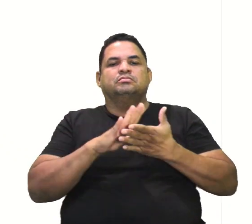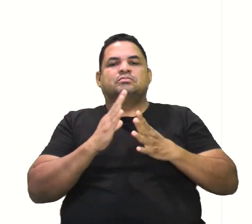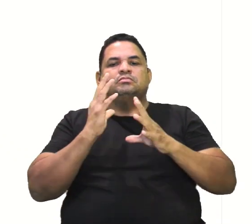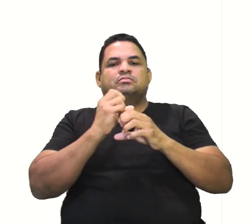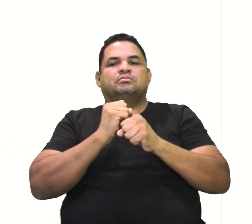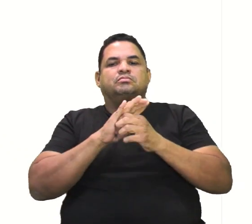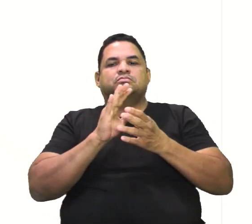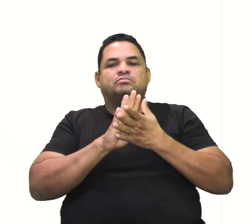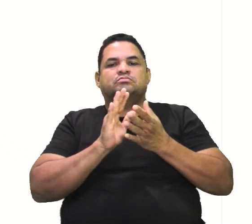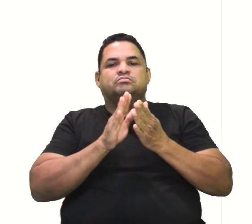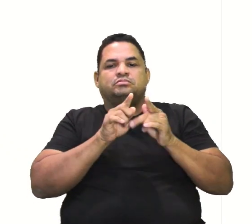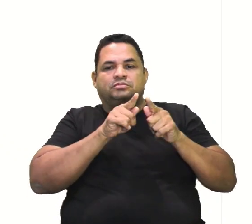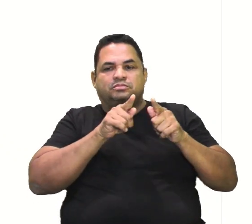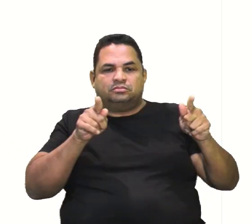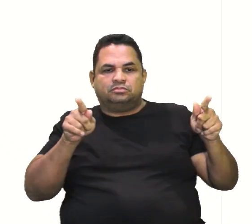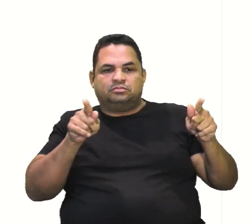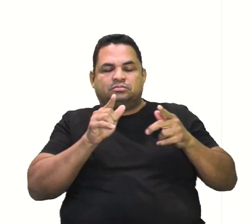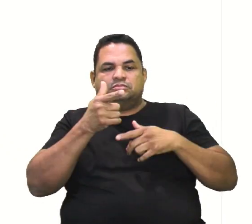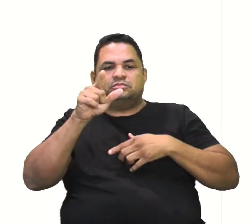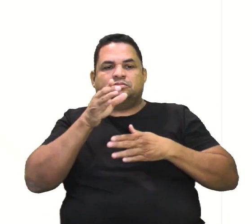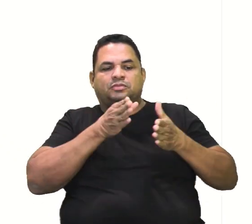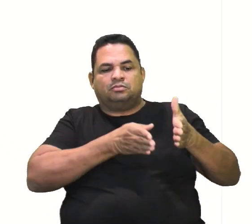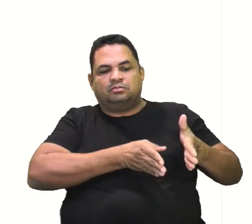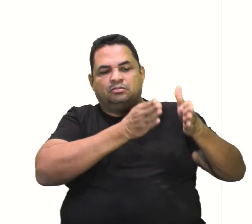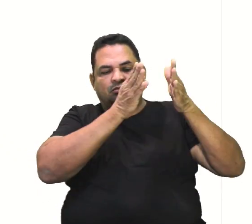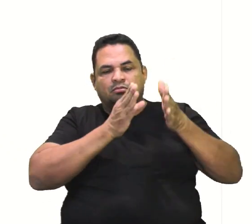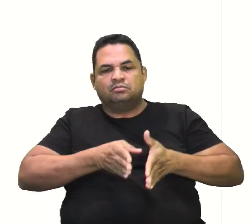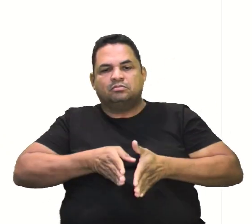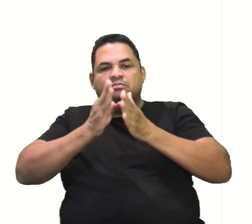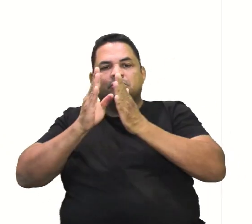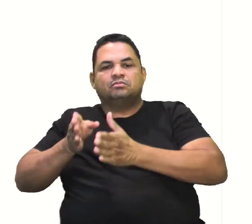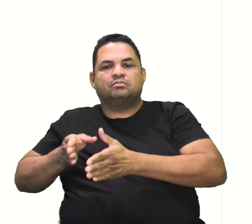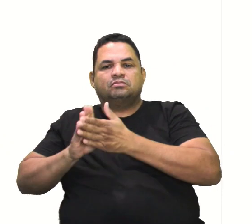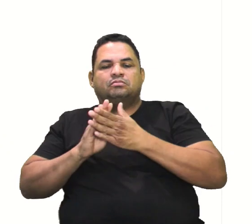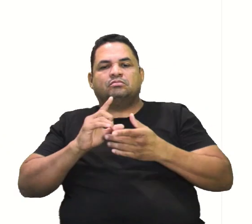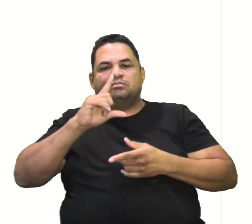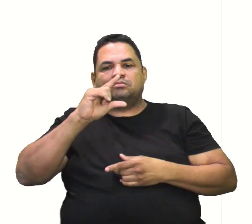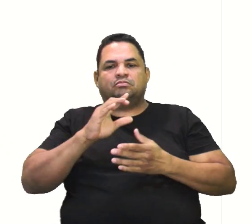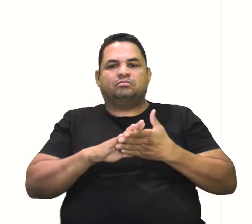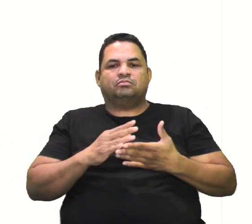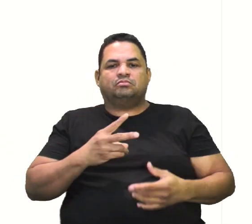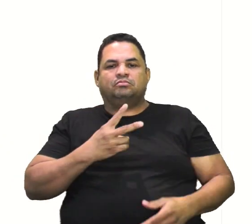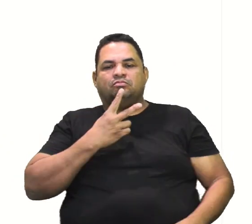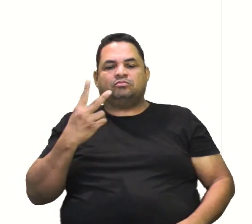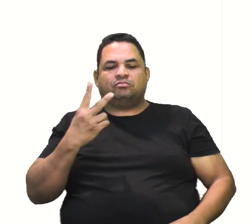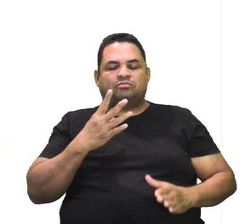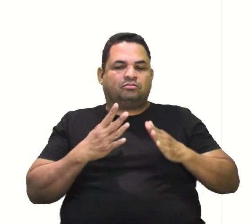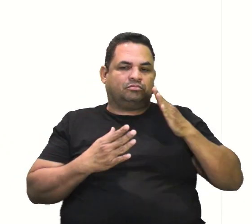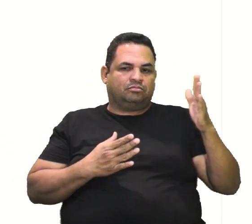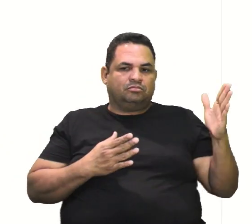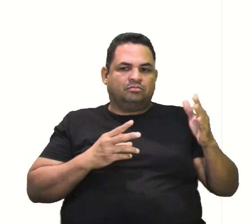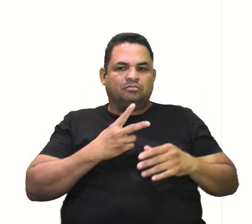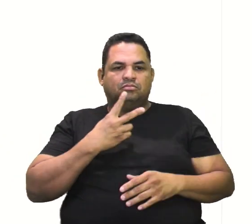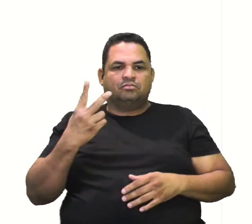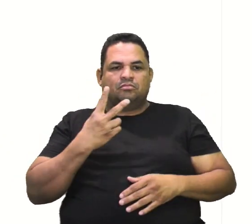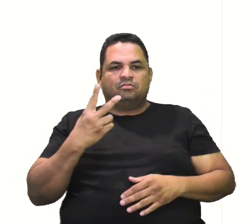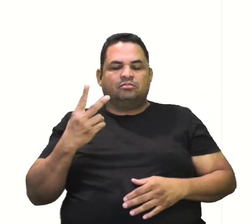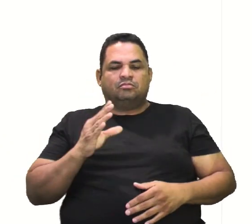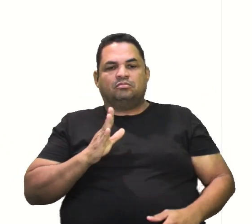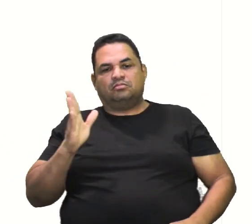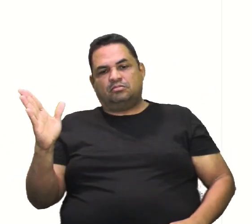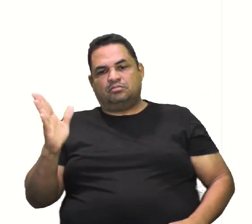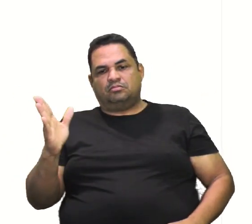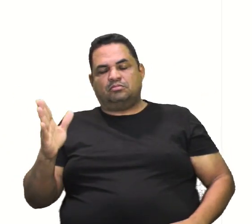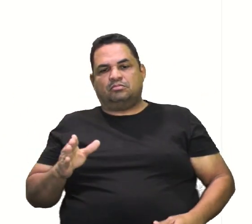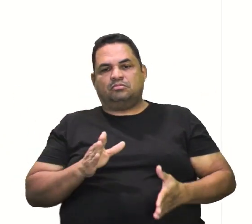precisa calcular o tamanho das outras 4 pilastras menores, 2 à esquerda e 2